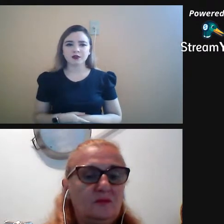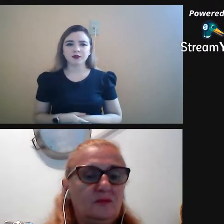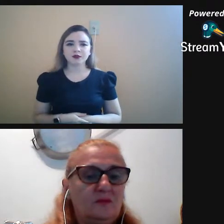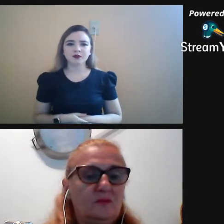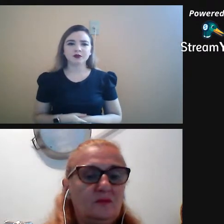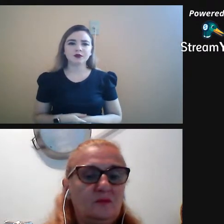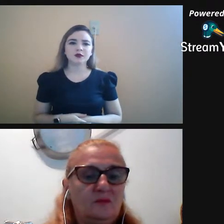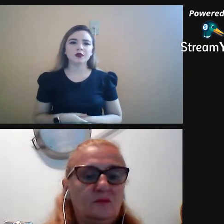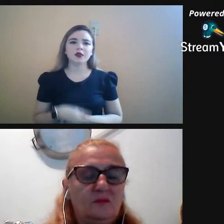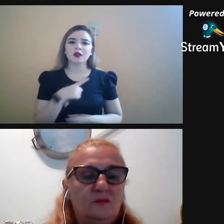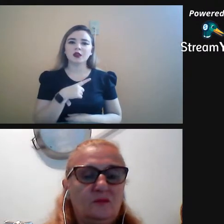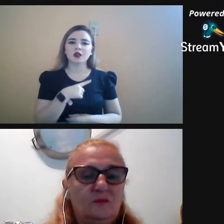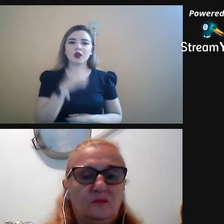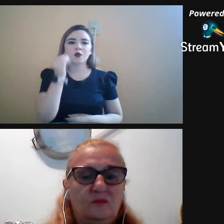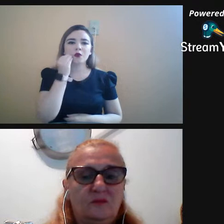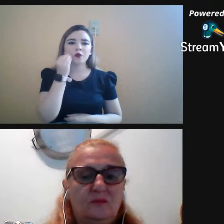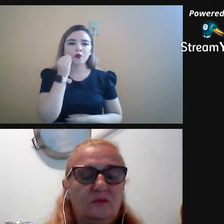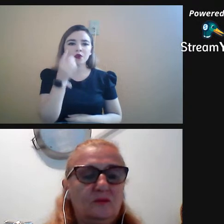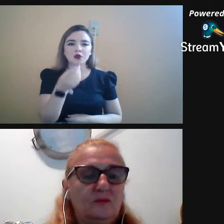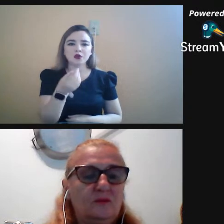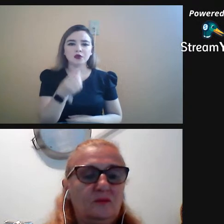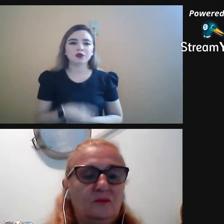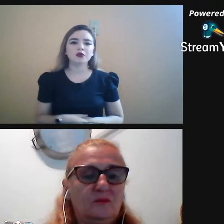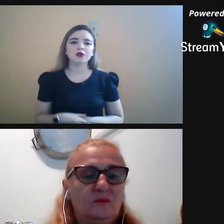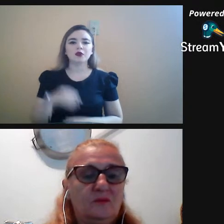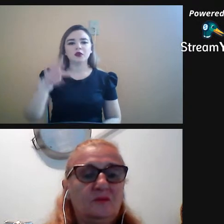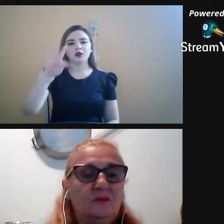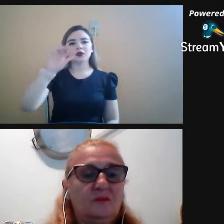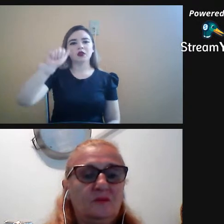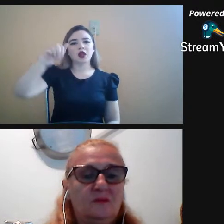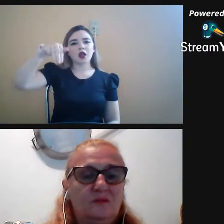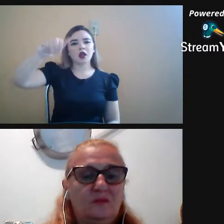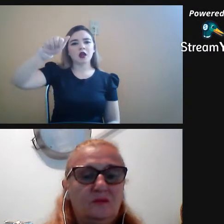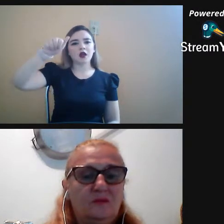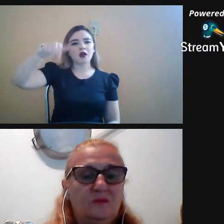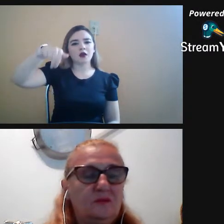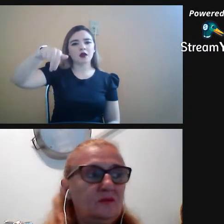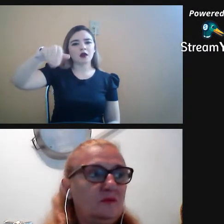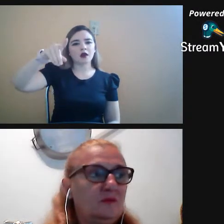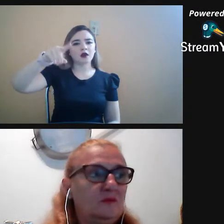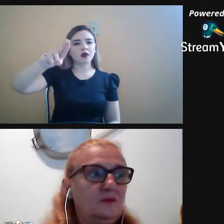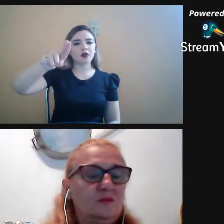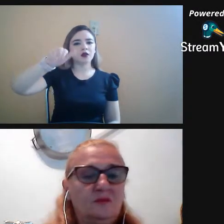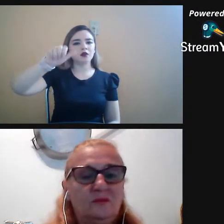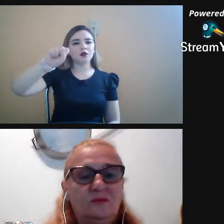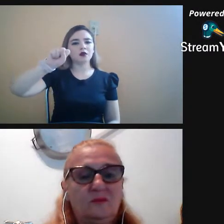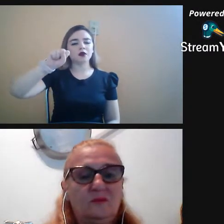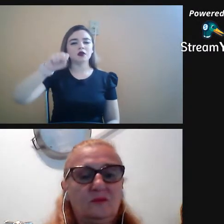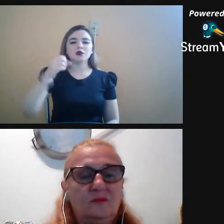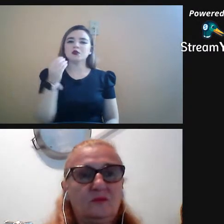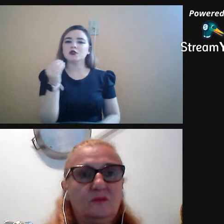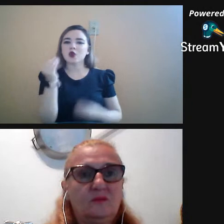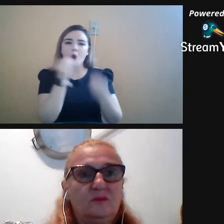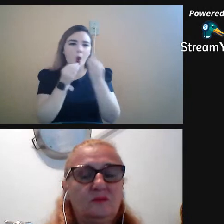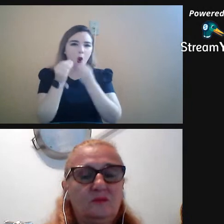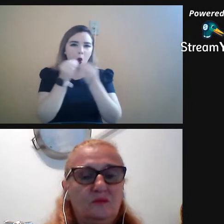que aparece aí, olha. Os tamanduás comem 35 mil insetos por dia.